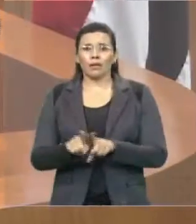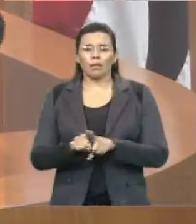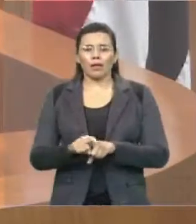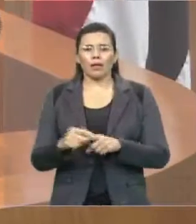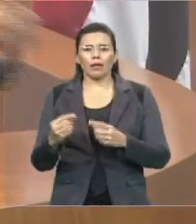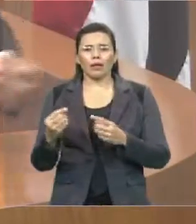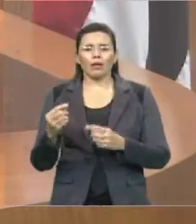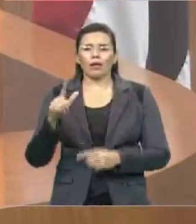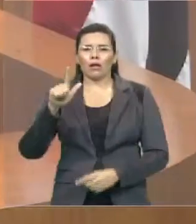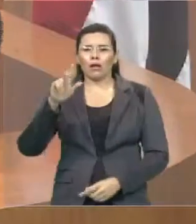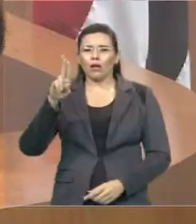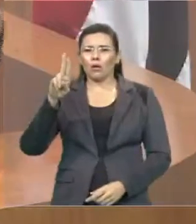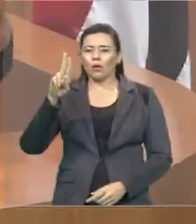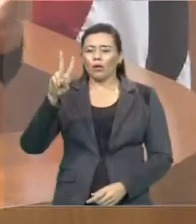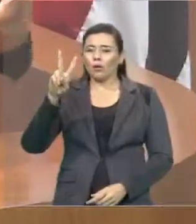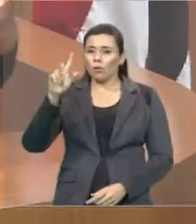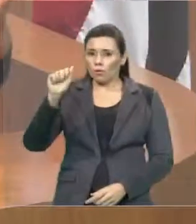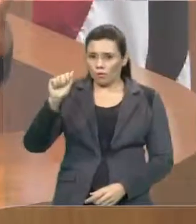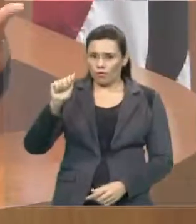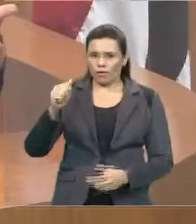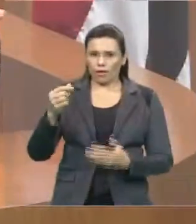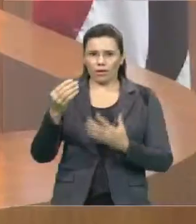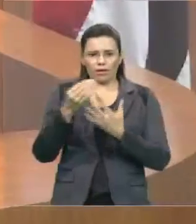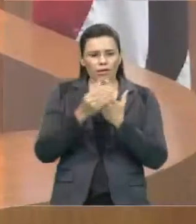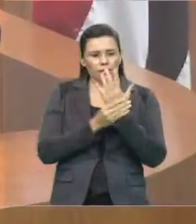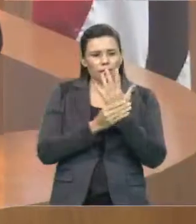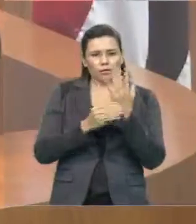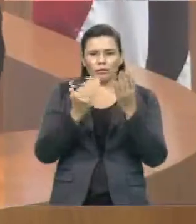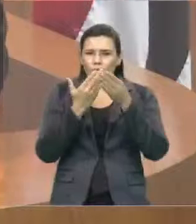contaminadas, luvas de cirurgia que eles precisam colocar,